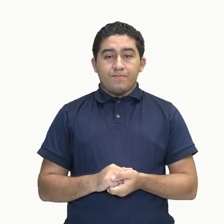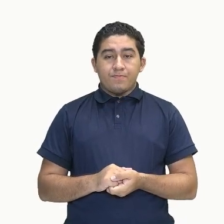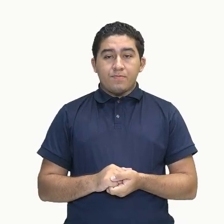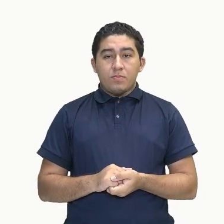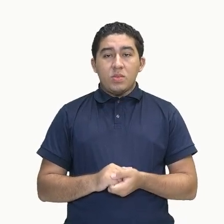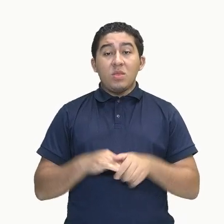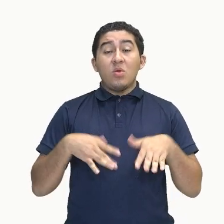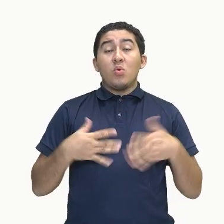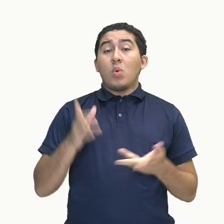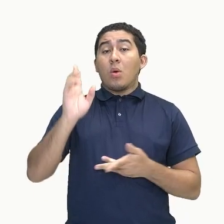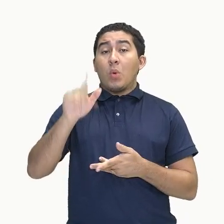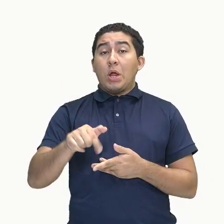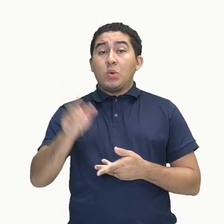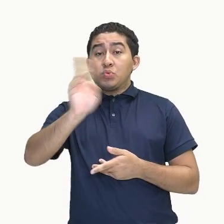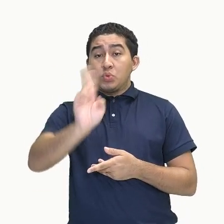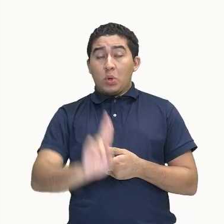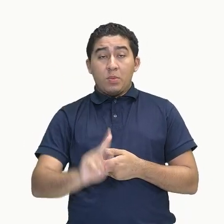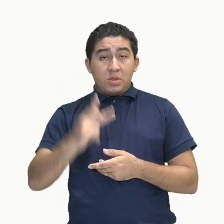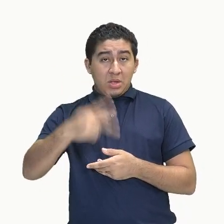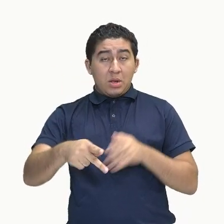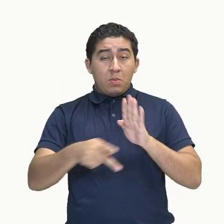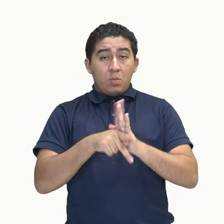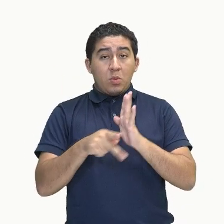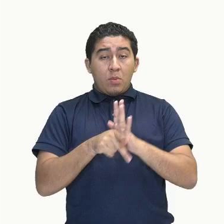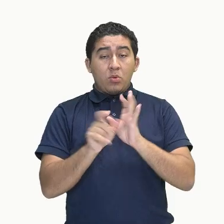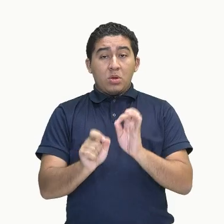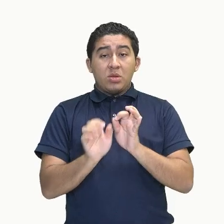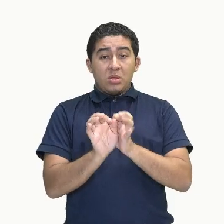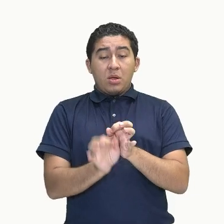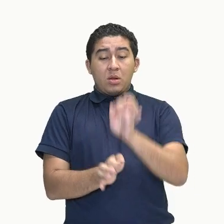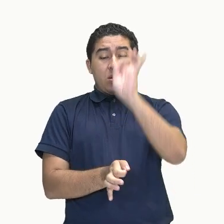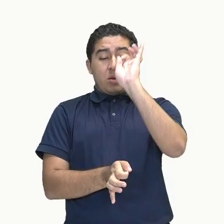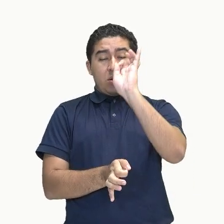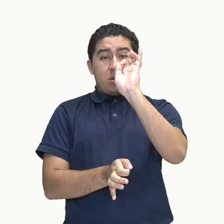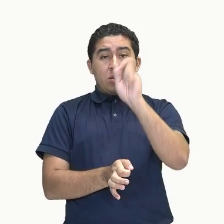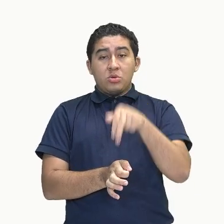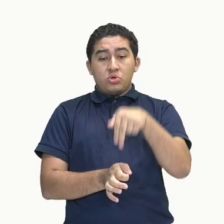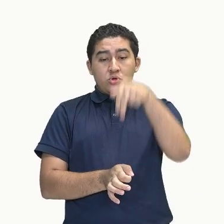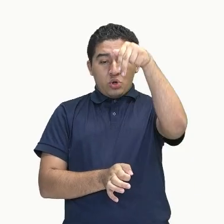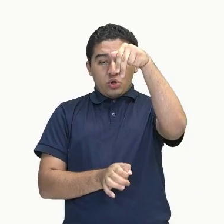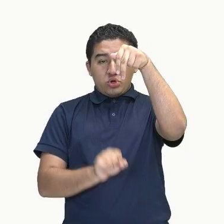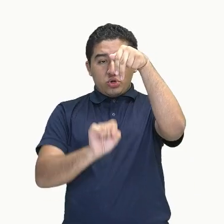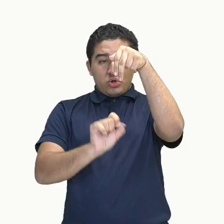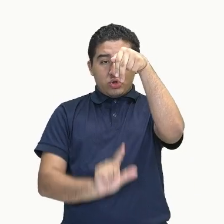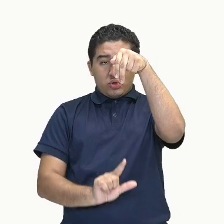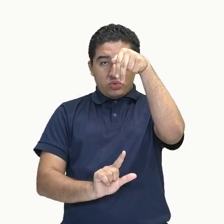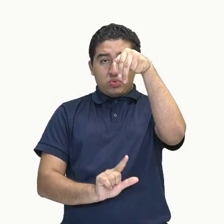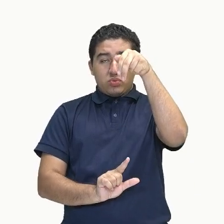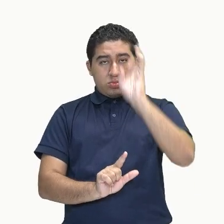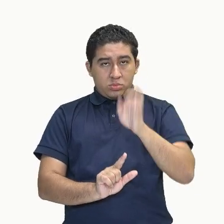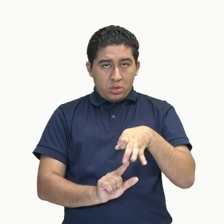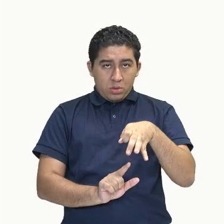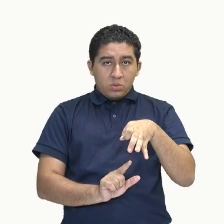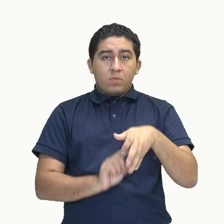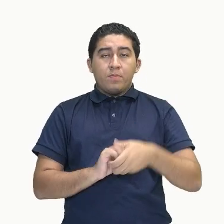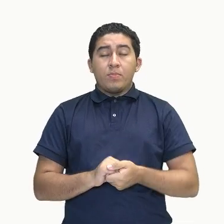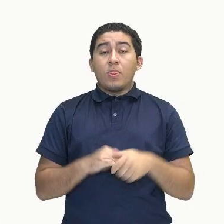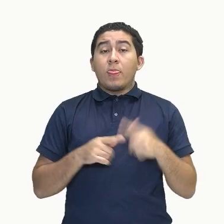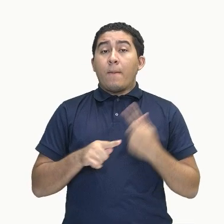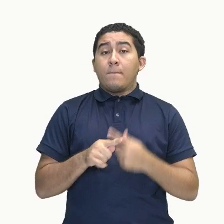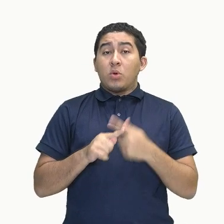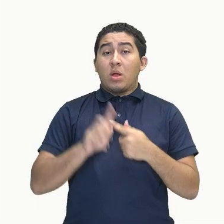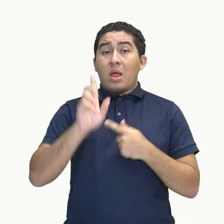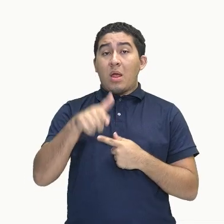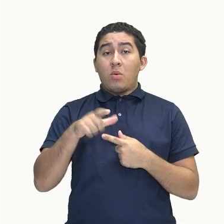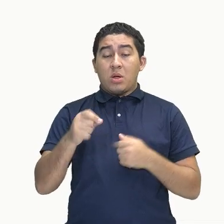nossos paralelos, eles vão indicar a latitude. A minha latitude, ela pode ser apenas norte ou sul. Porque estamos